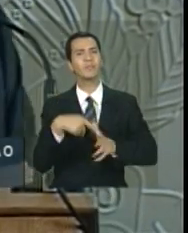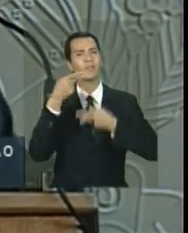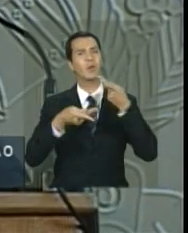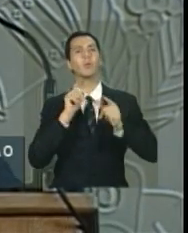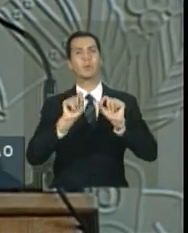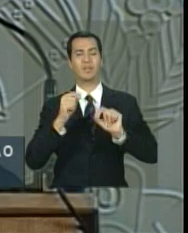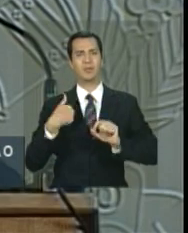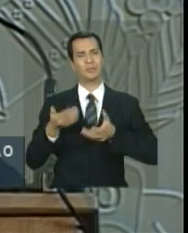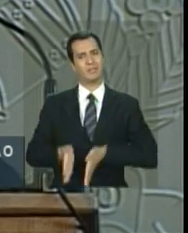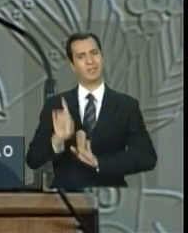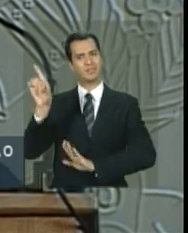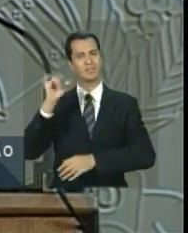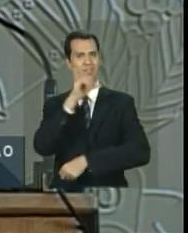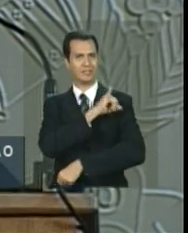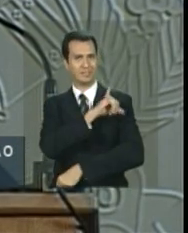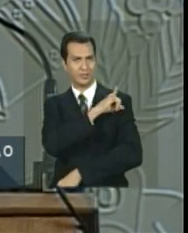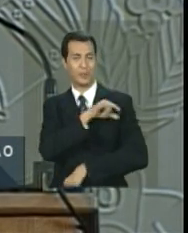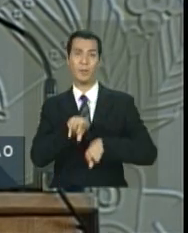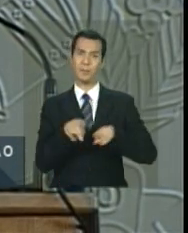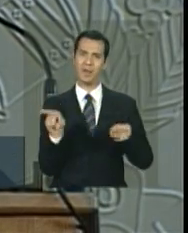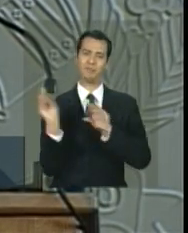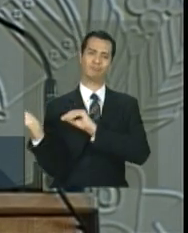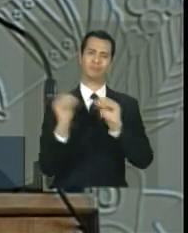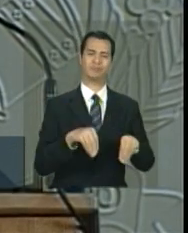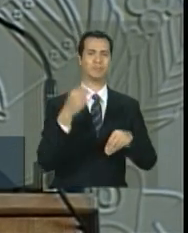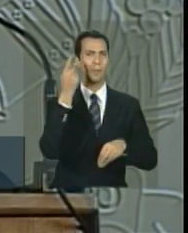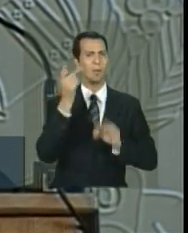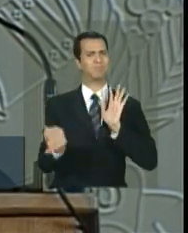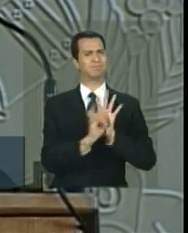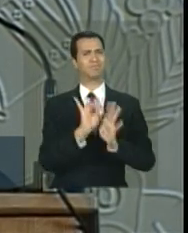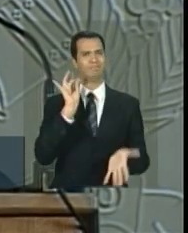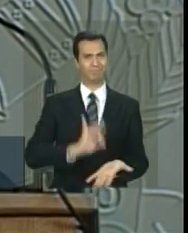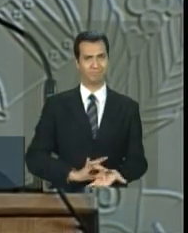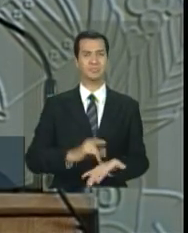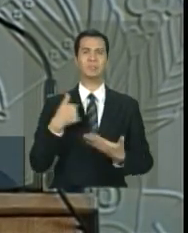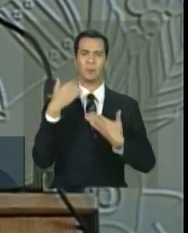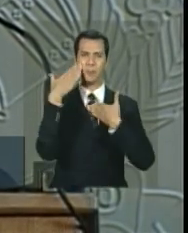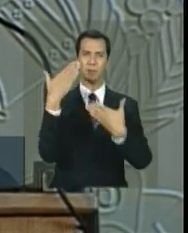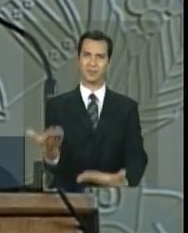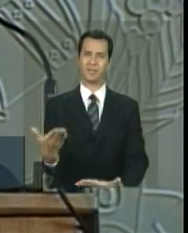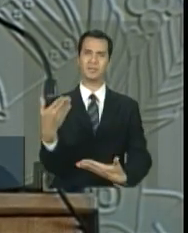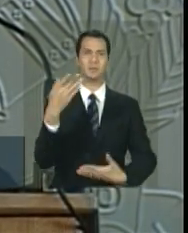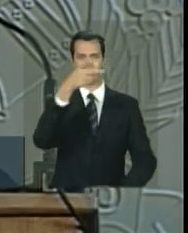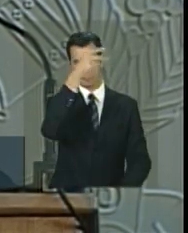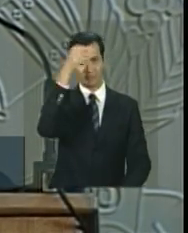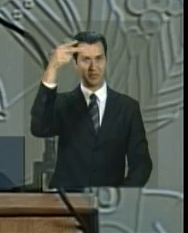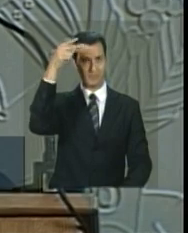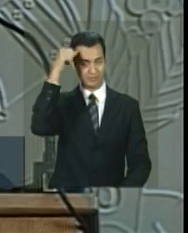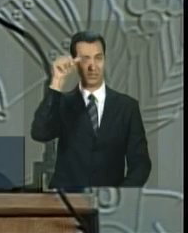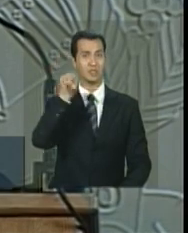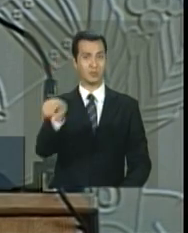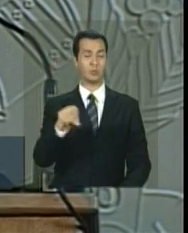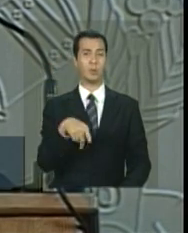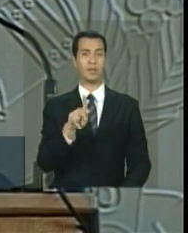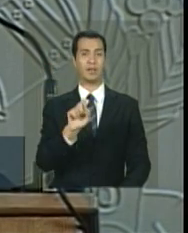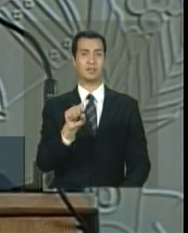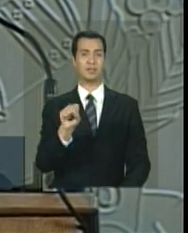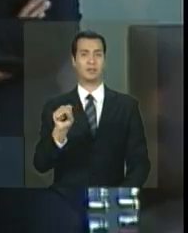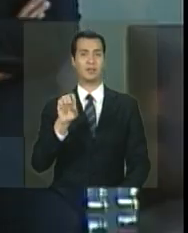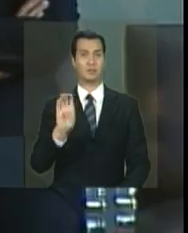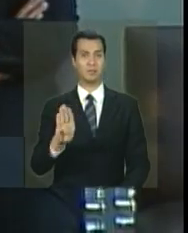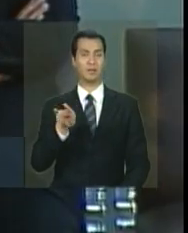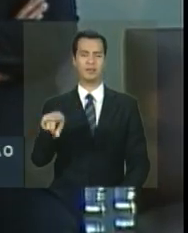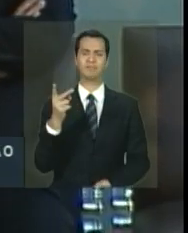carioca paulista e de agradecer muito ao prefeito Kassab, que tem, entre outras virtudes, a de não esquecer